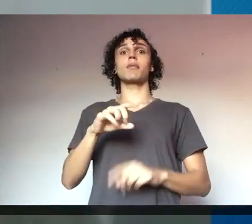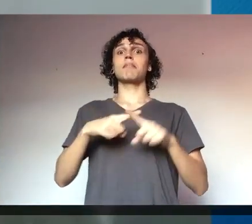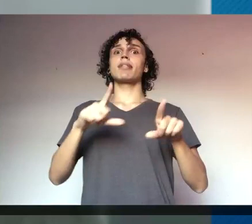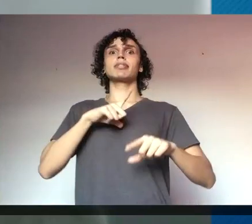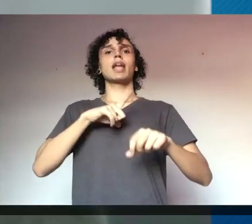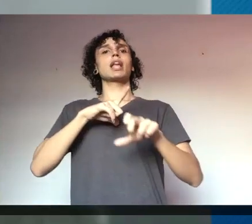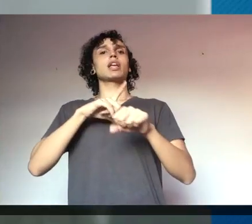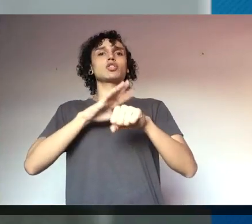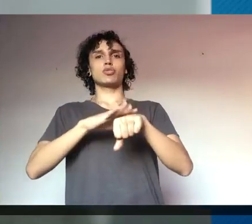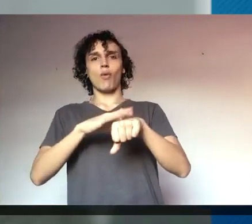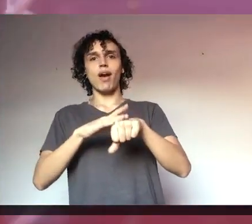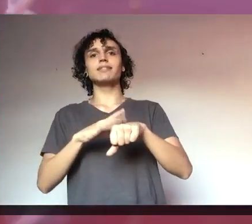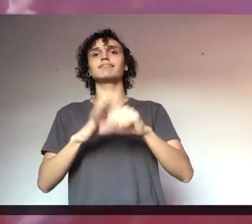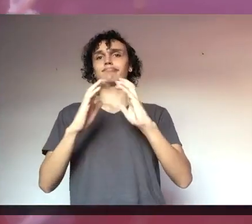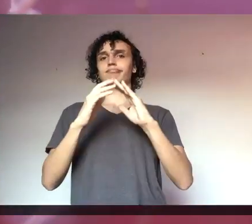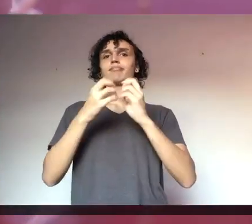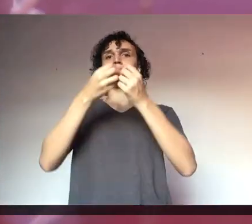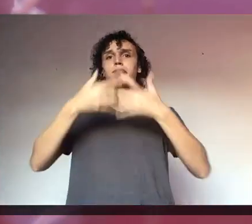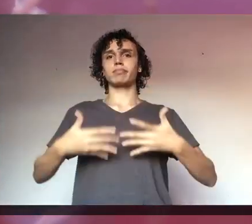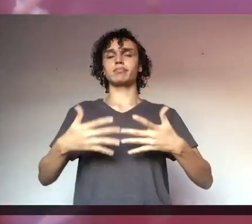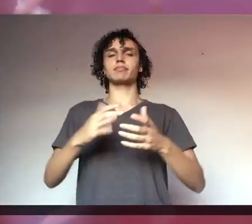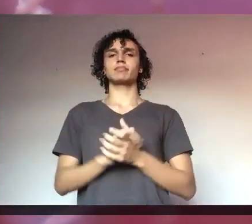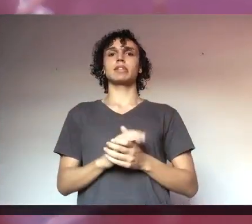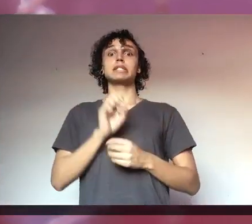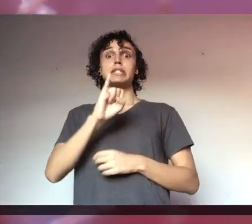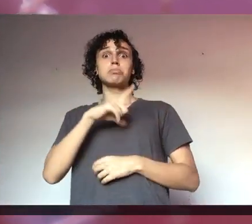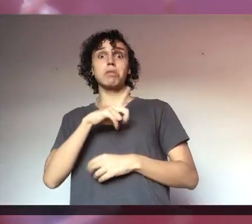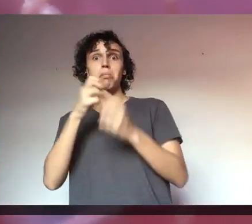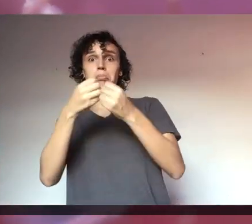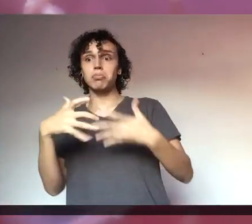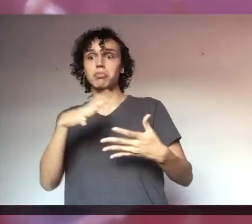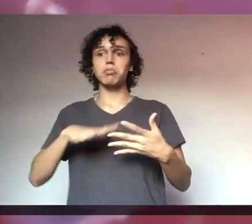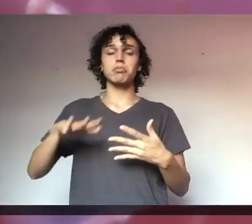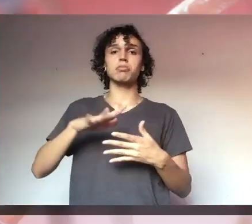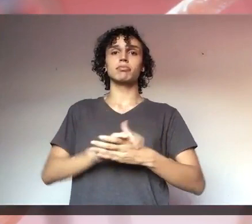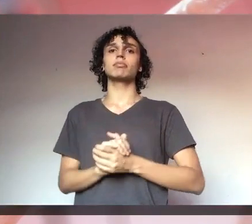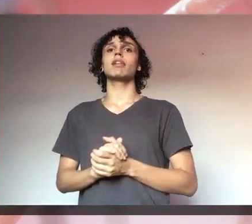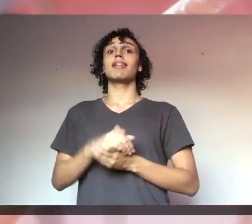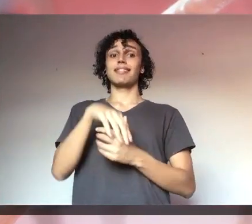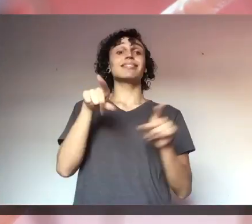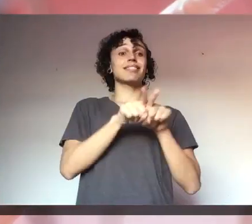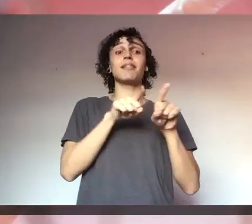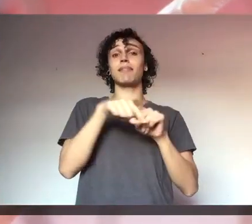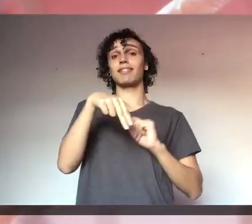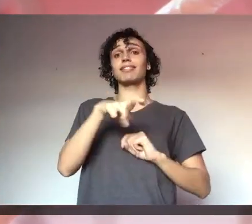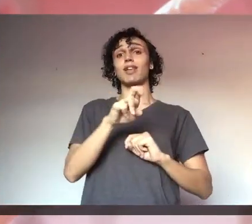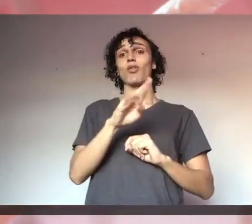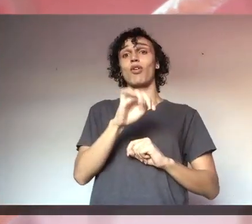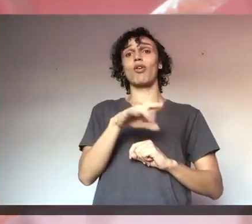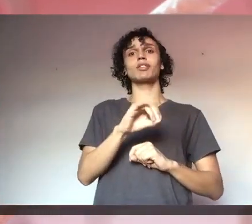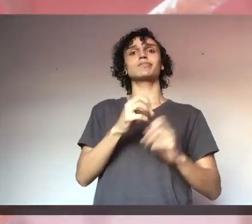doenças neurodegenerativas. Então, se ela de alguma maneira é afetada, o